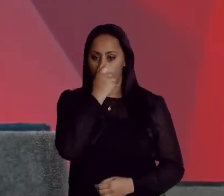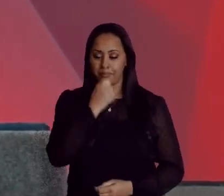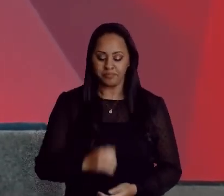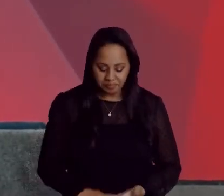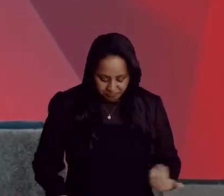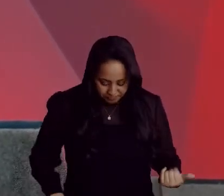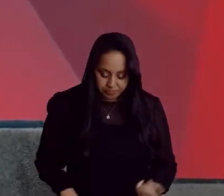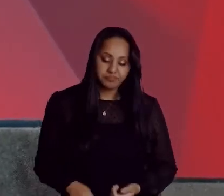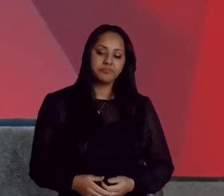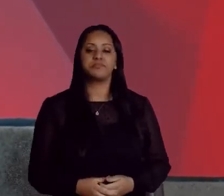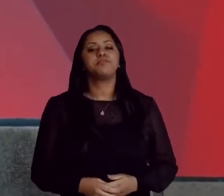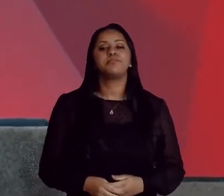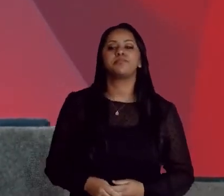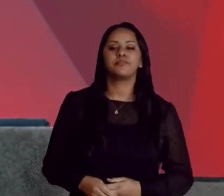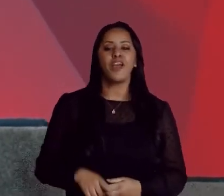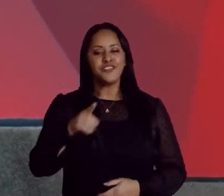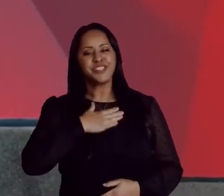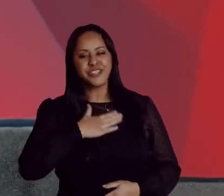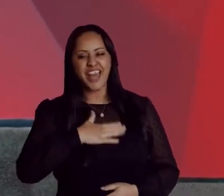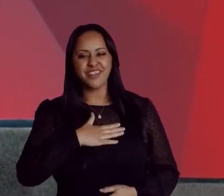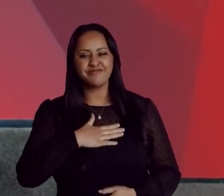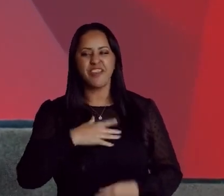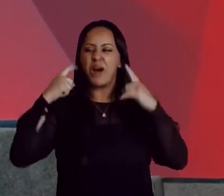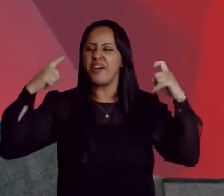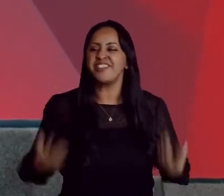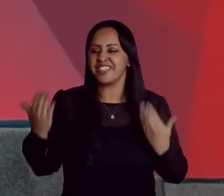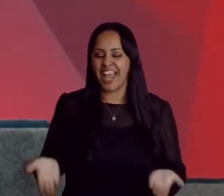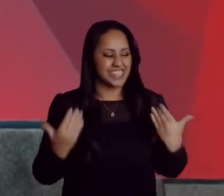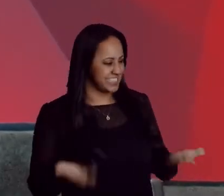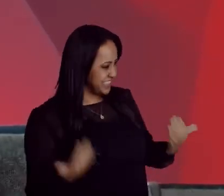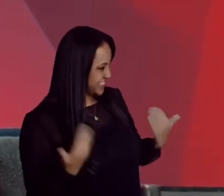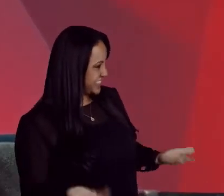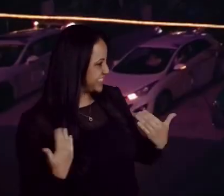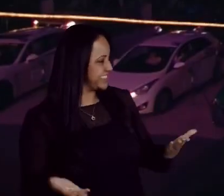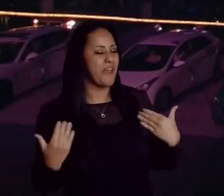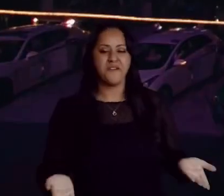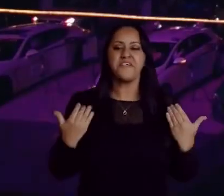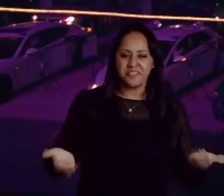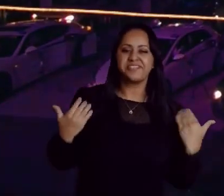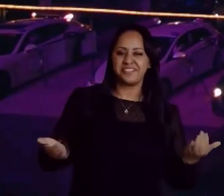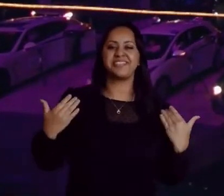Isso aí, extraordinário. Gente, vocês gostaram? Faz bastante barulho, luzes, quero ver, quero ver, quero ver.